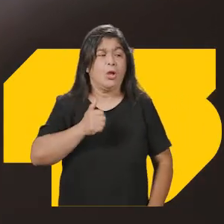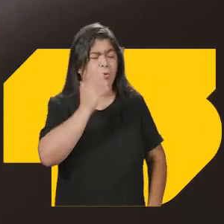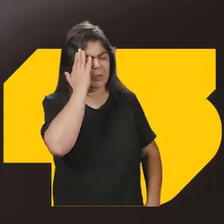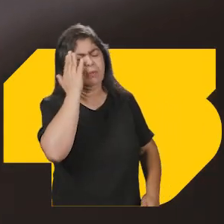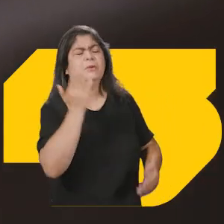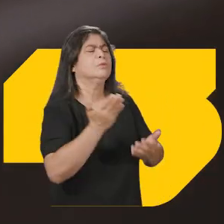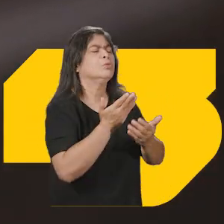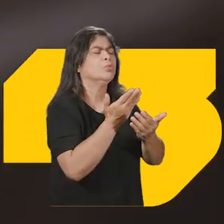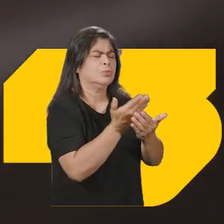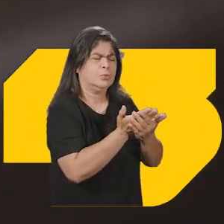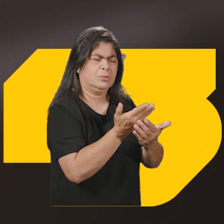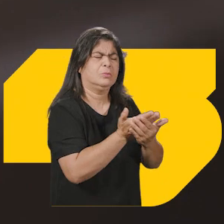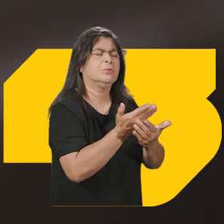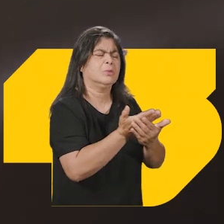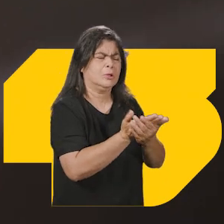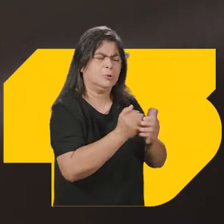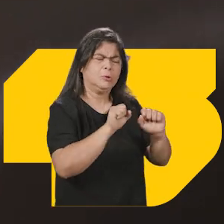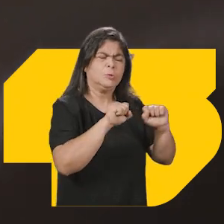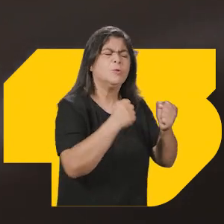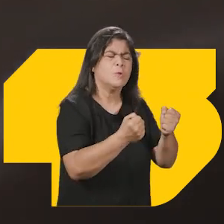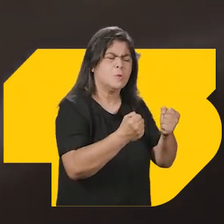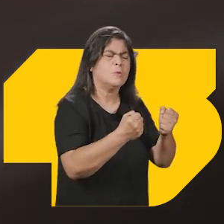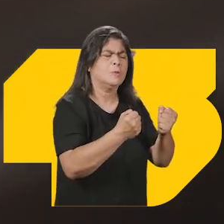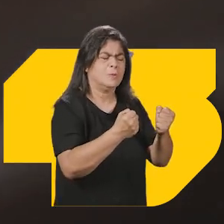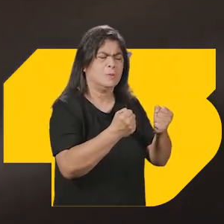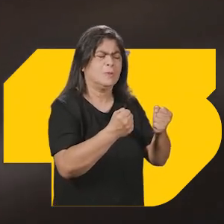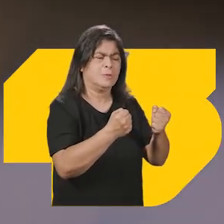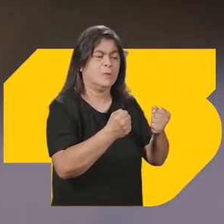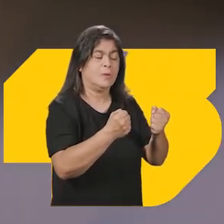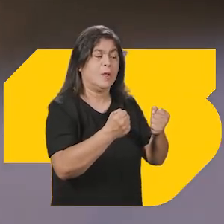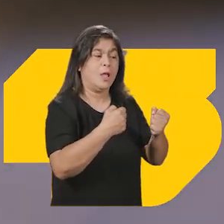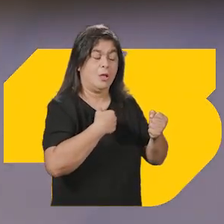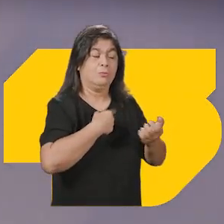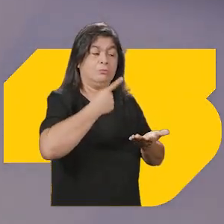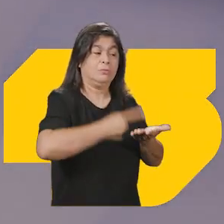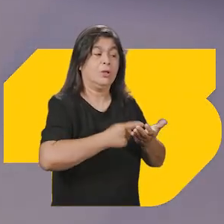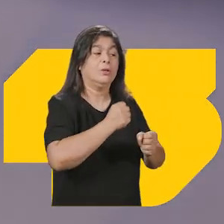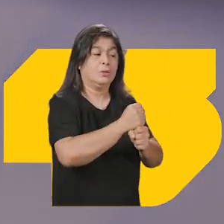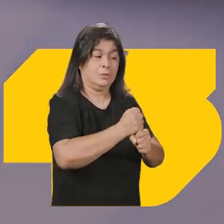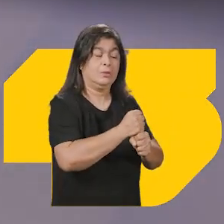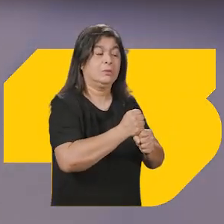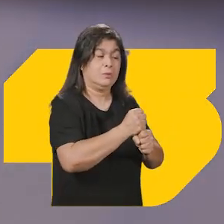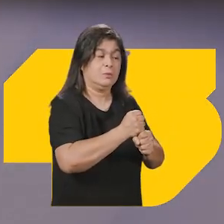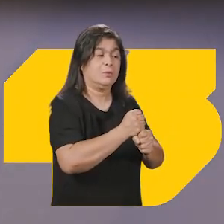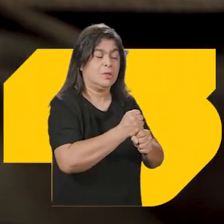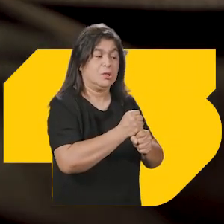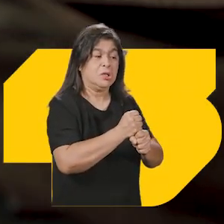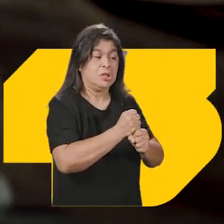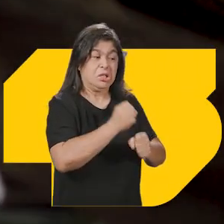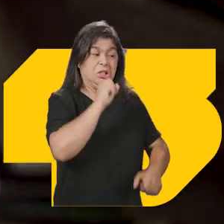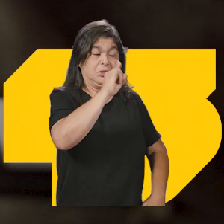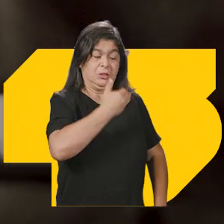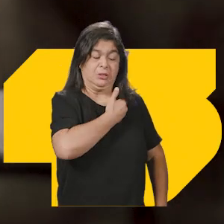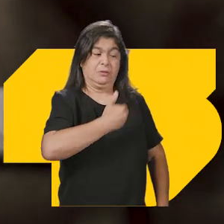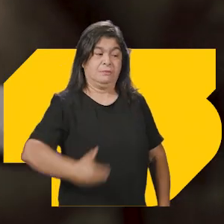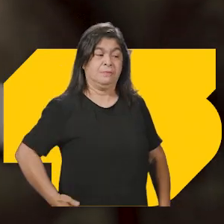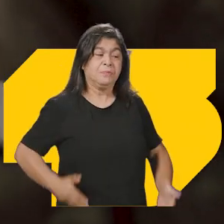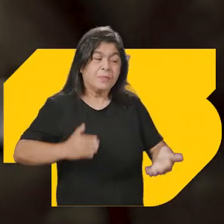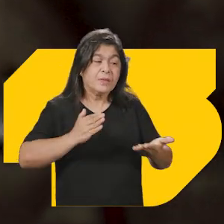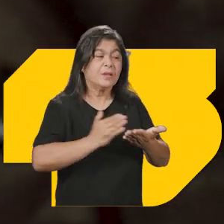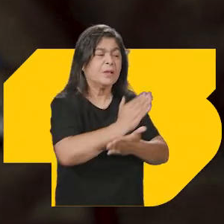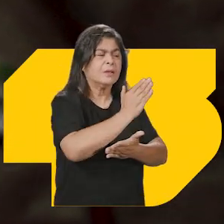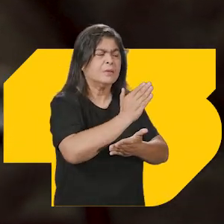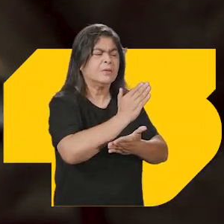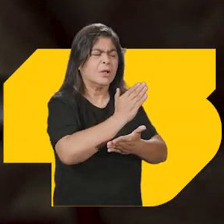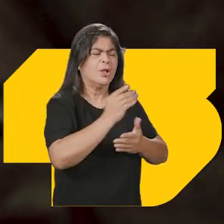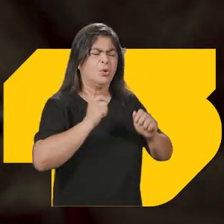sei que você vai estudar com muita dedicação. Obrigada. E eu quero assumir o compromisso com você que se eu me eleger governador,